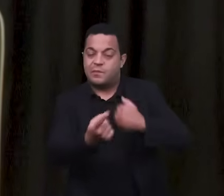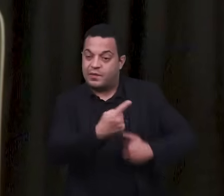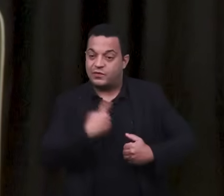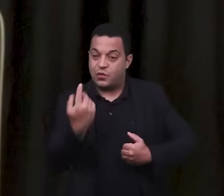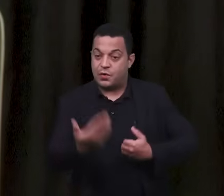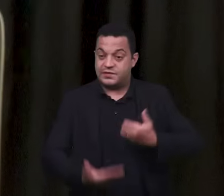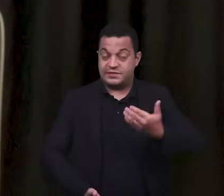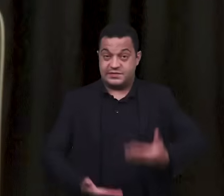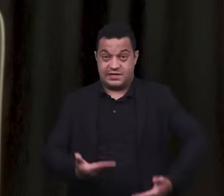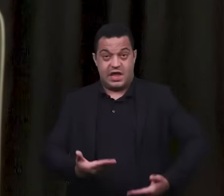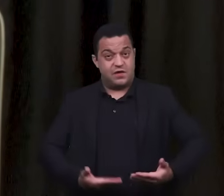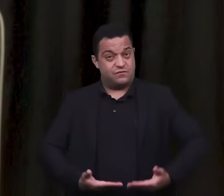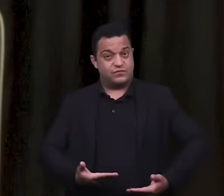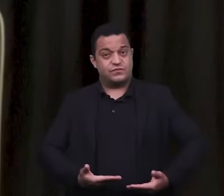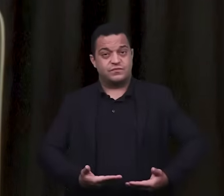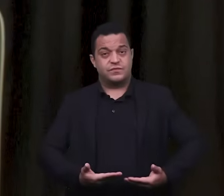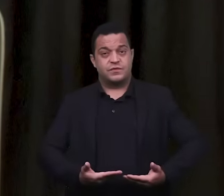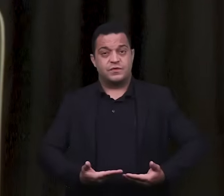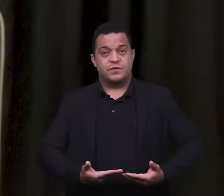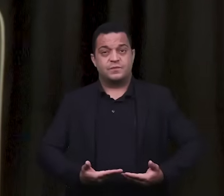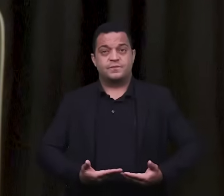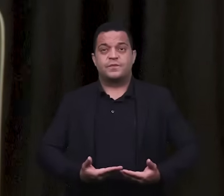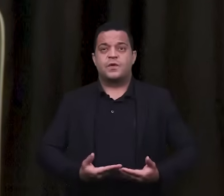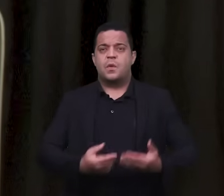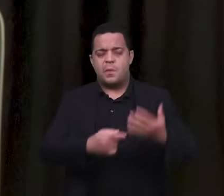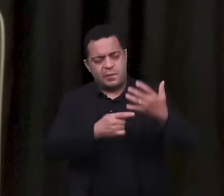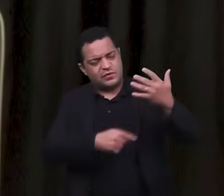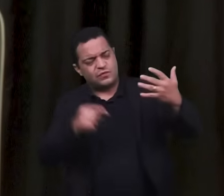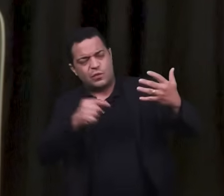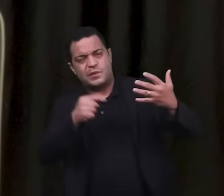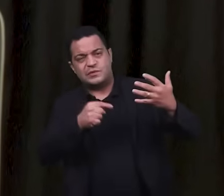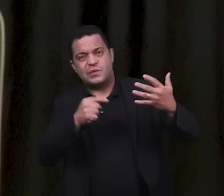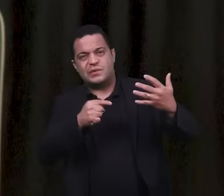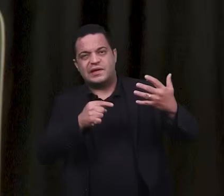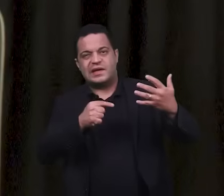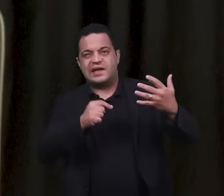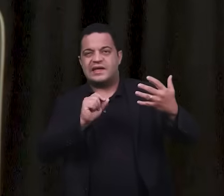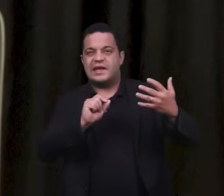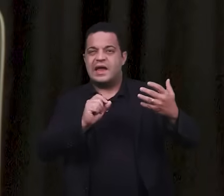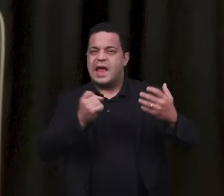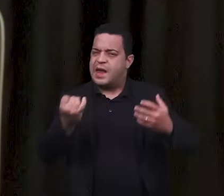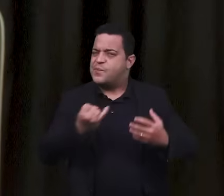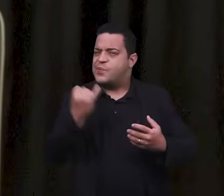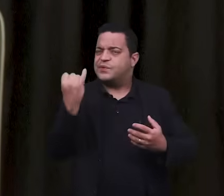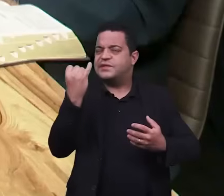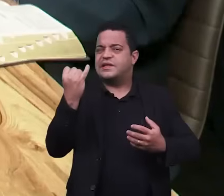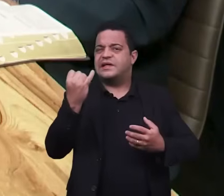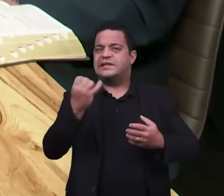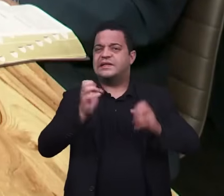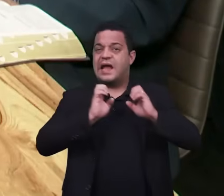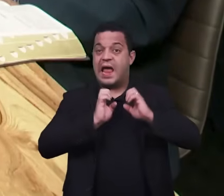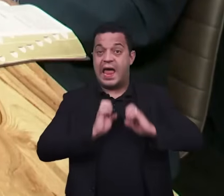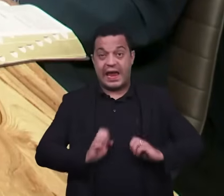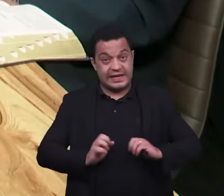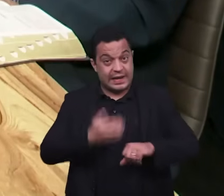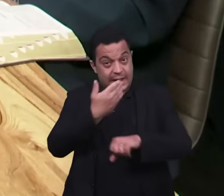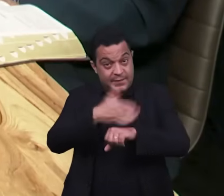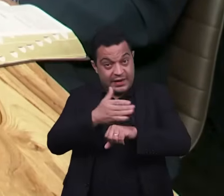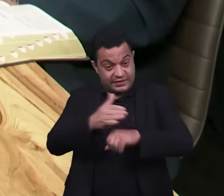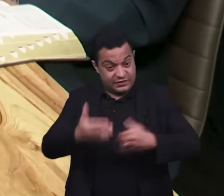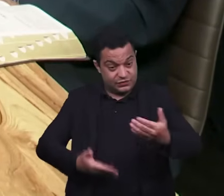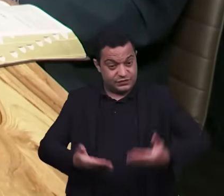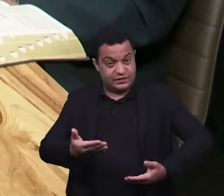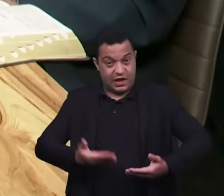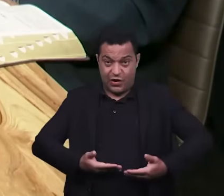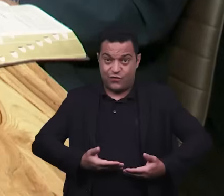Foi uma colocação feita aqui num comentário de um dos nossos participantes que estão sempre conosco aqui. Muito interessante a frase, né? Essa frase,